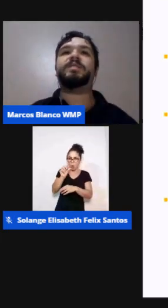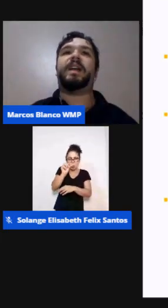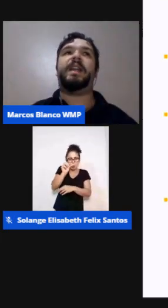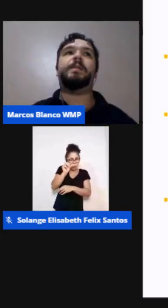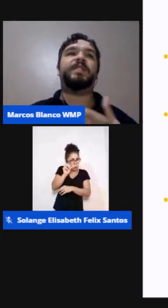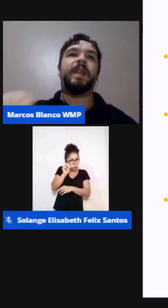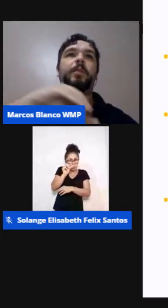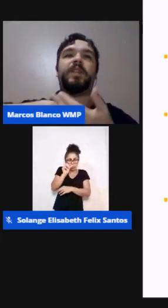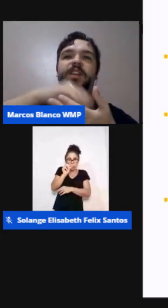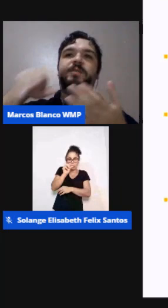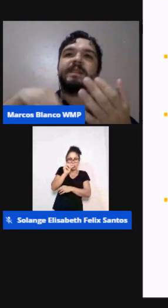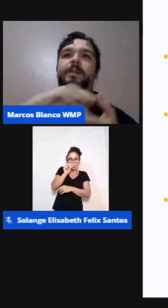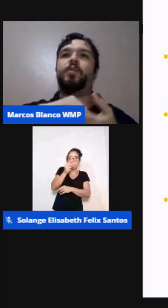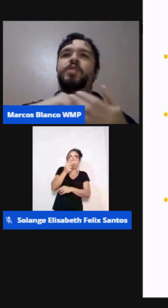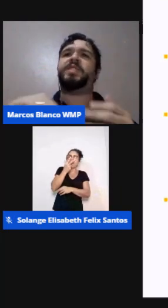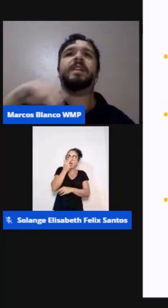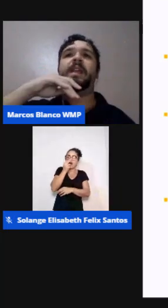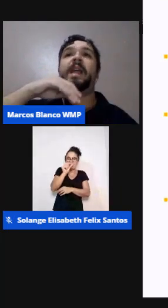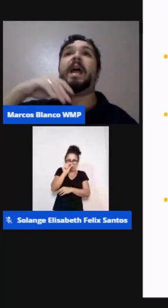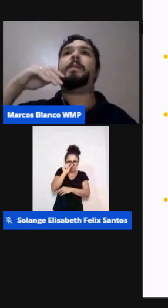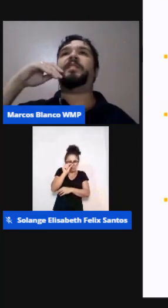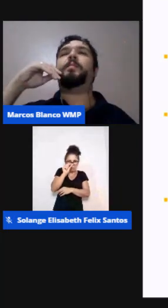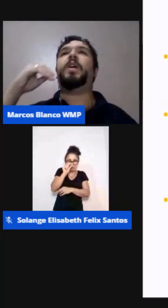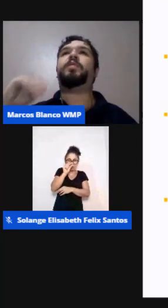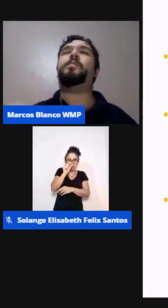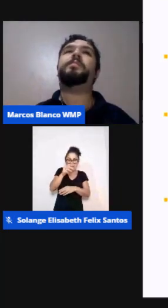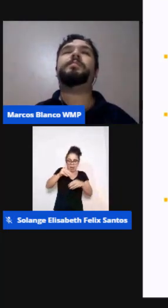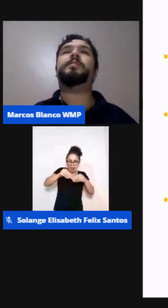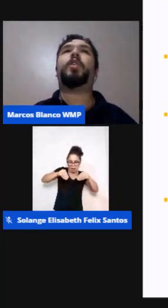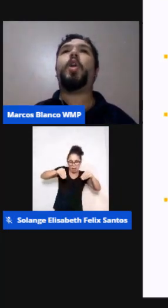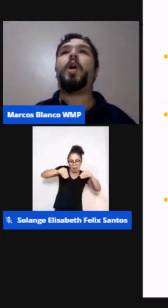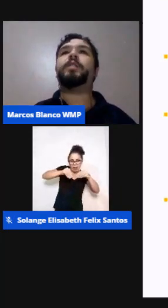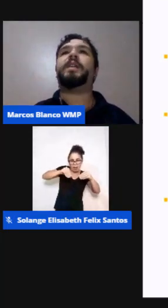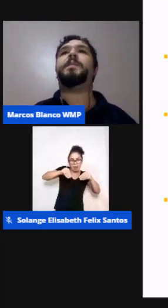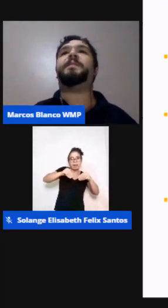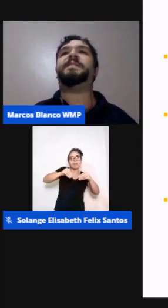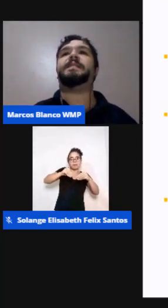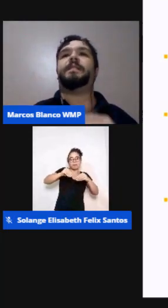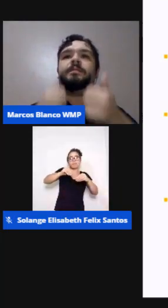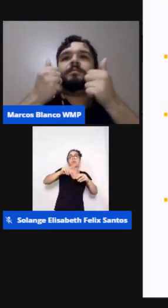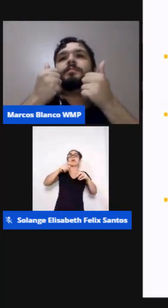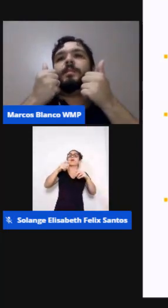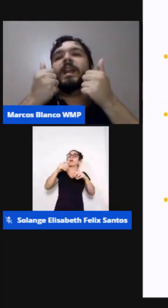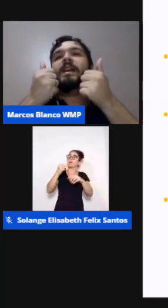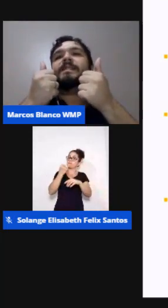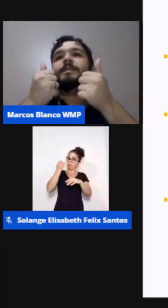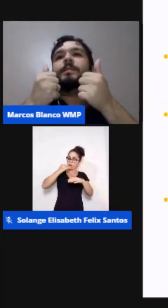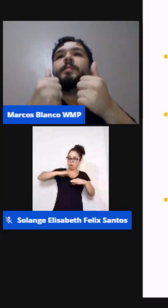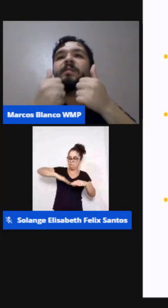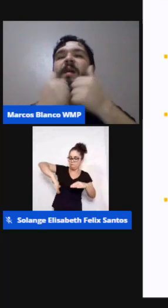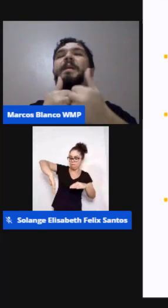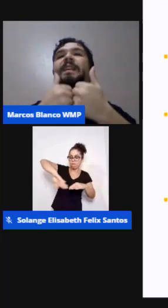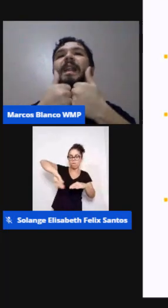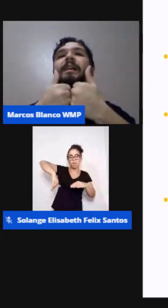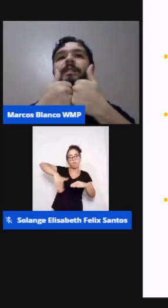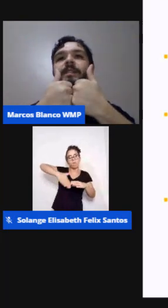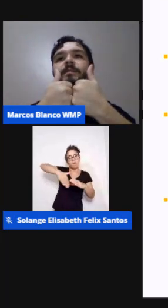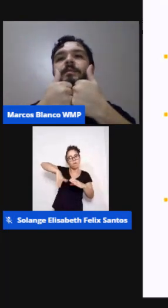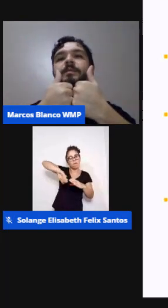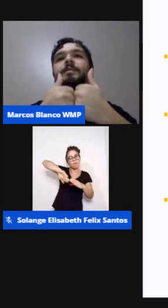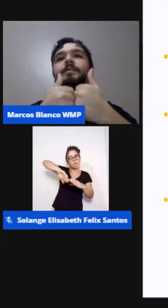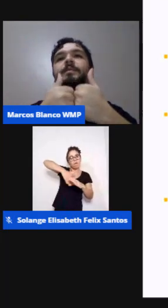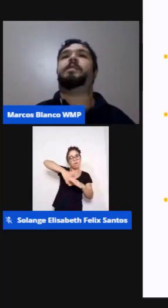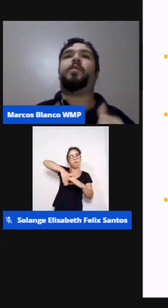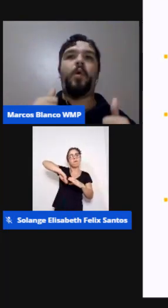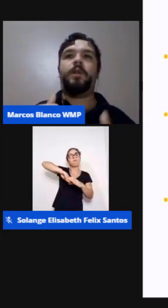como se fosse um grão de areia, por isso que é importante passar bucha. Ah, mas eu boto cloro na minha piscina. Beleza, para matar a